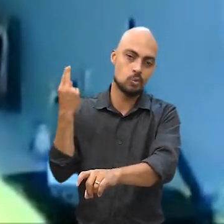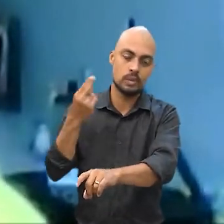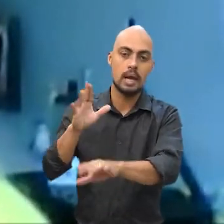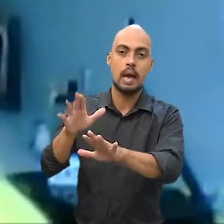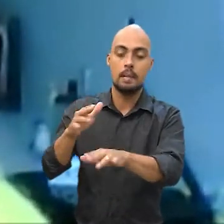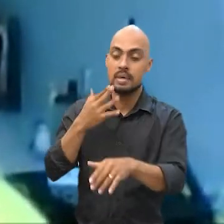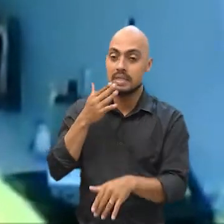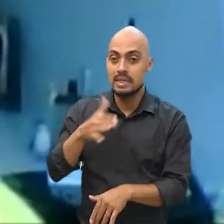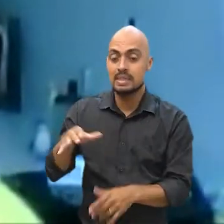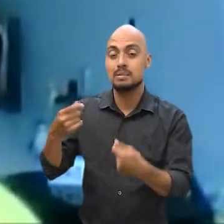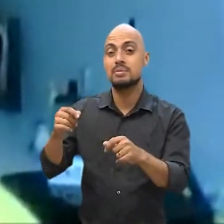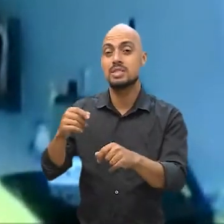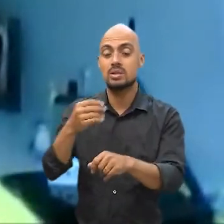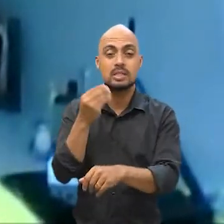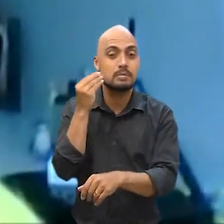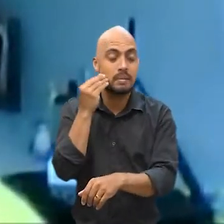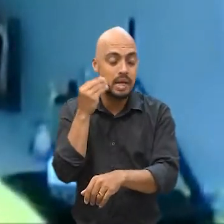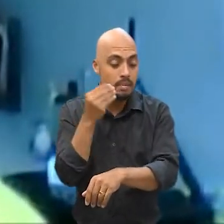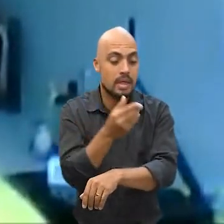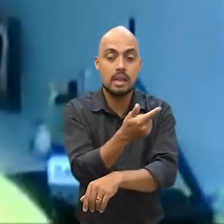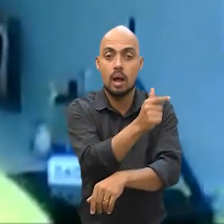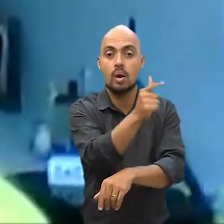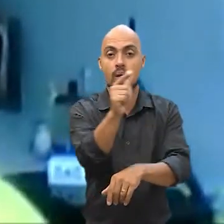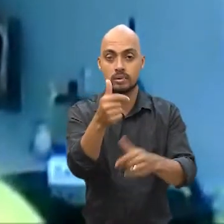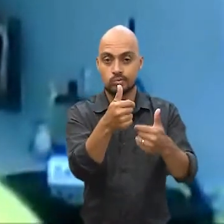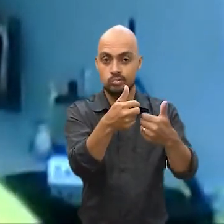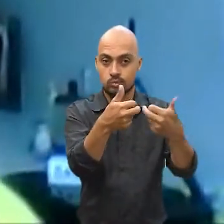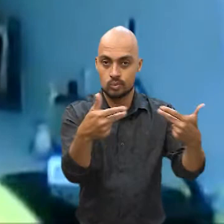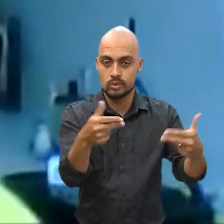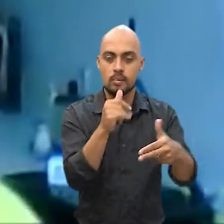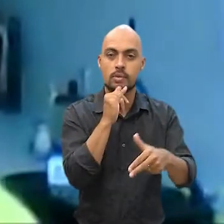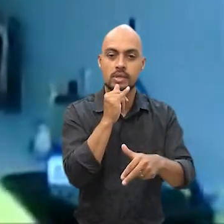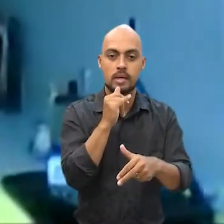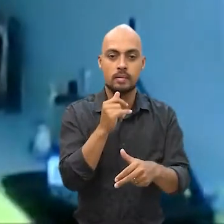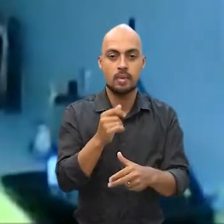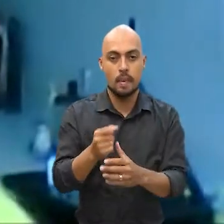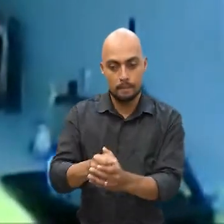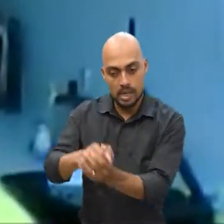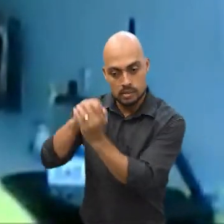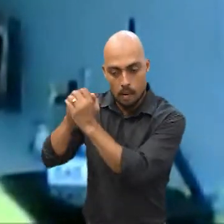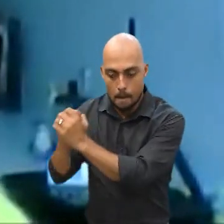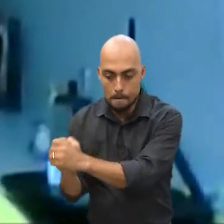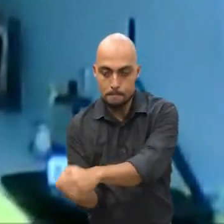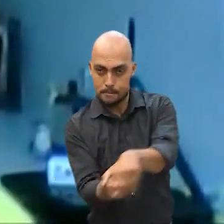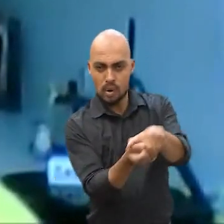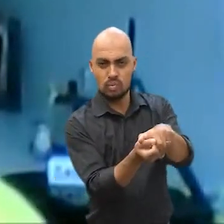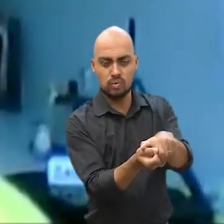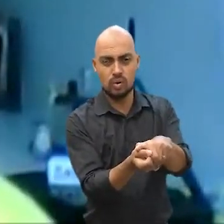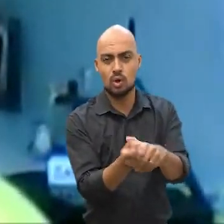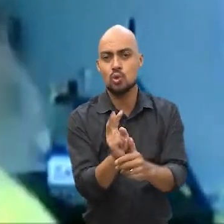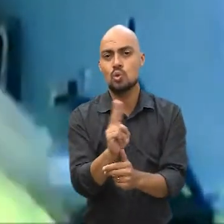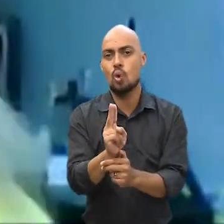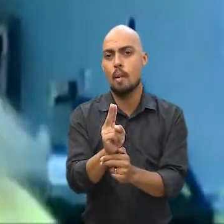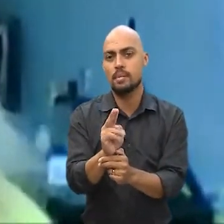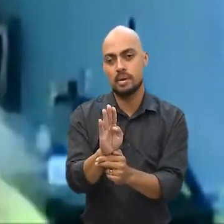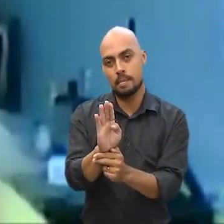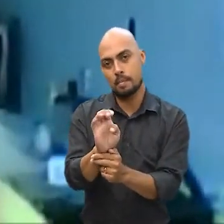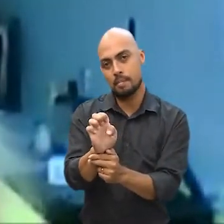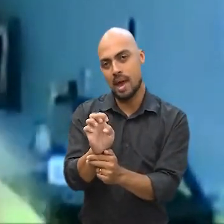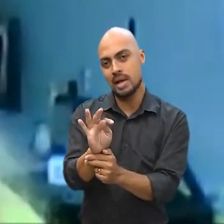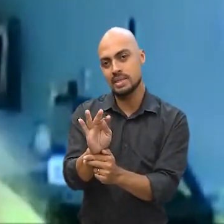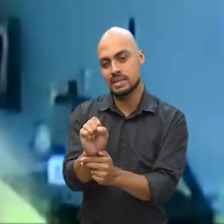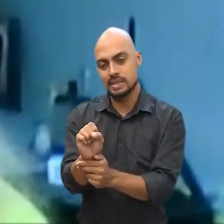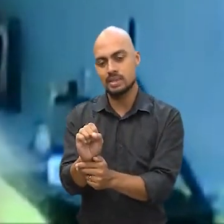criança experienciar outras coisas, né? Então, jogar bets, na minha cidade, em Piracicaba, era taco, não era bets, né? Andar